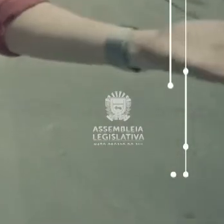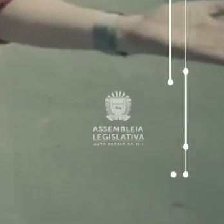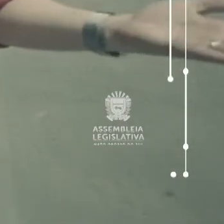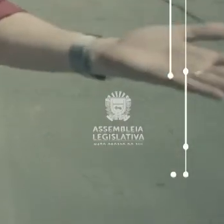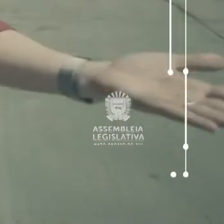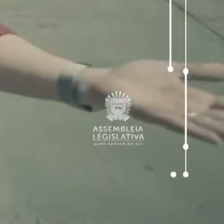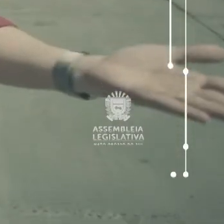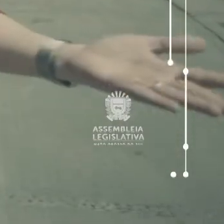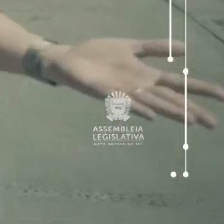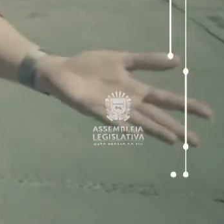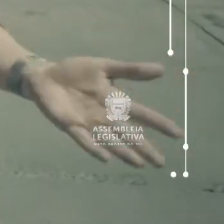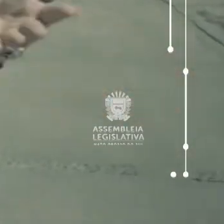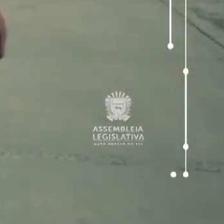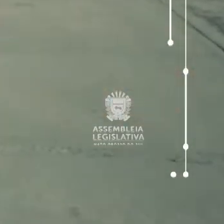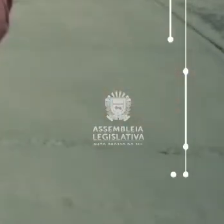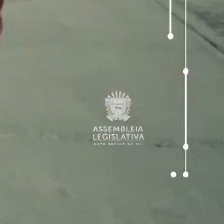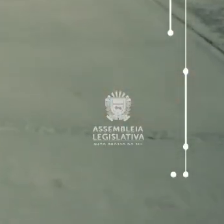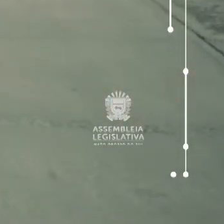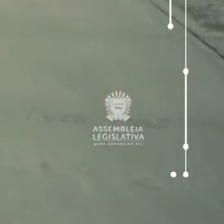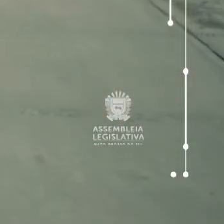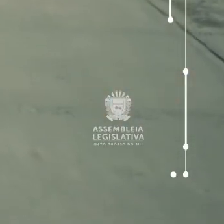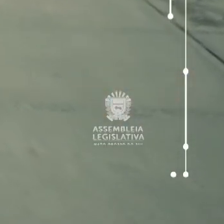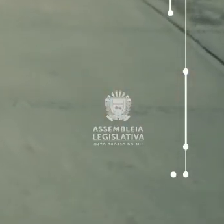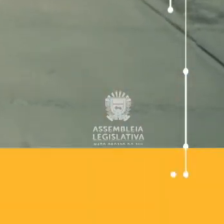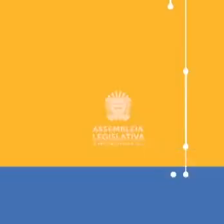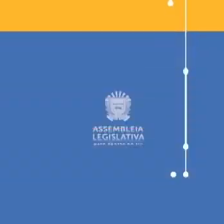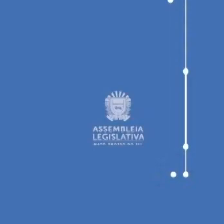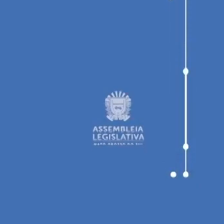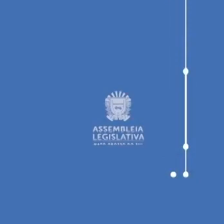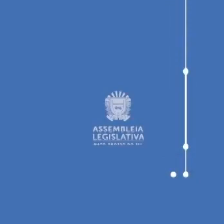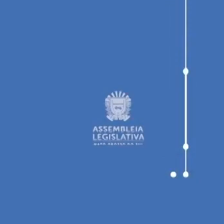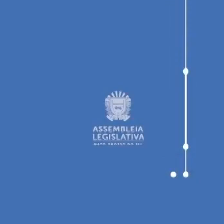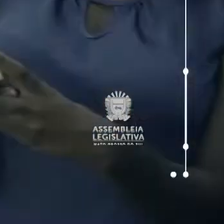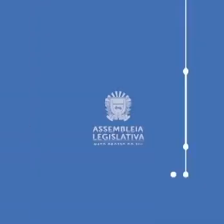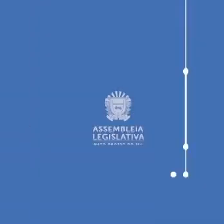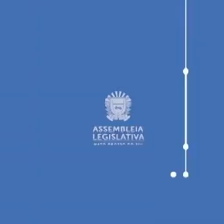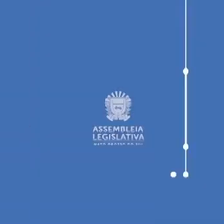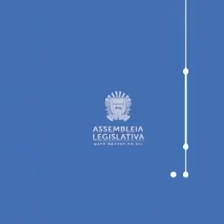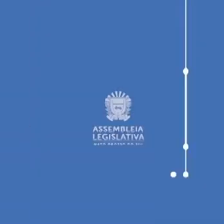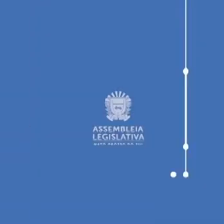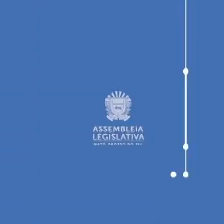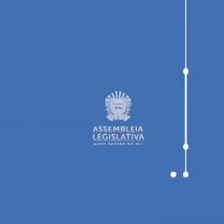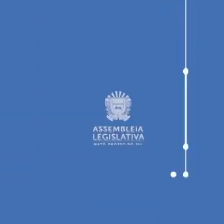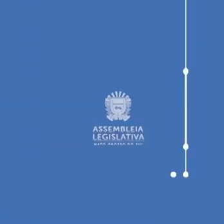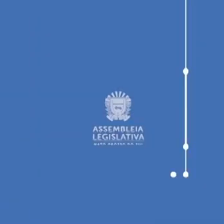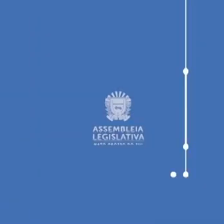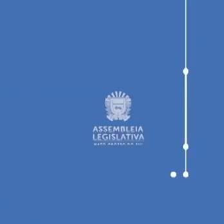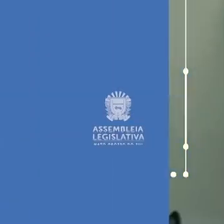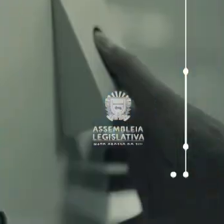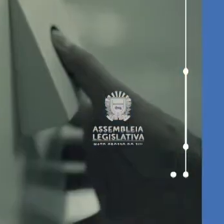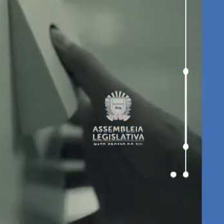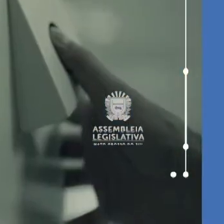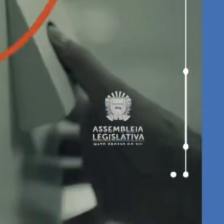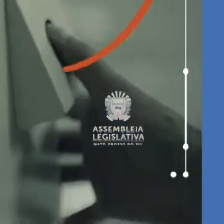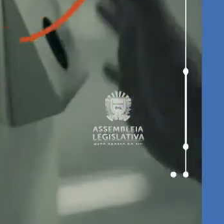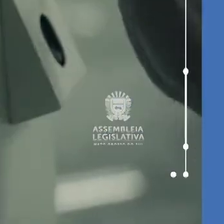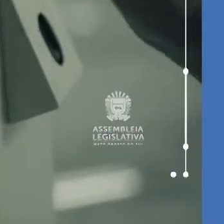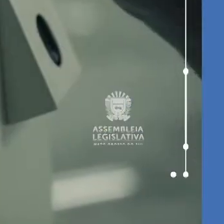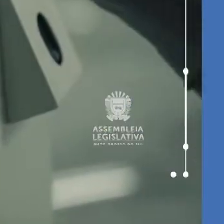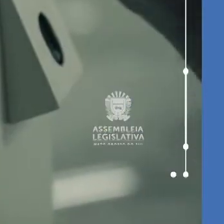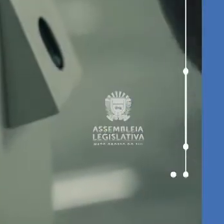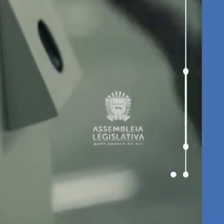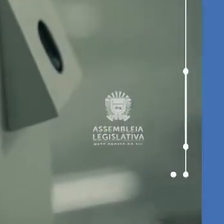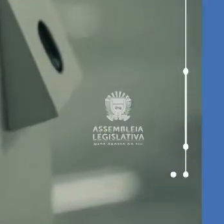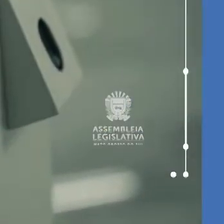A Assembleia Legislativa é um bom exemplo disso. Mais eficiência e conexão. Uma Assembleia